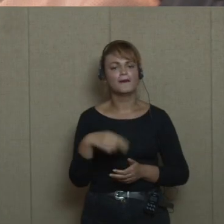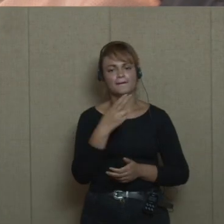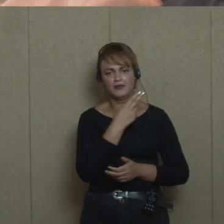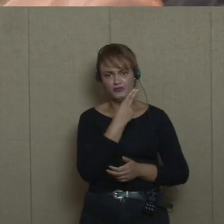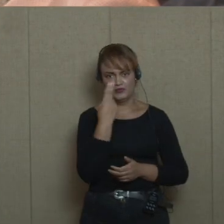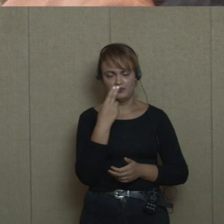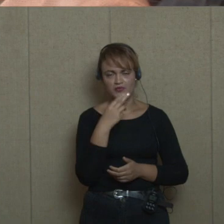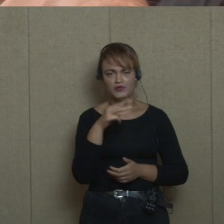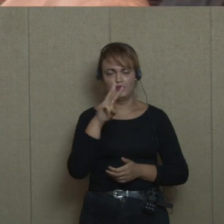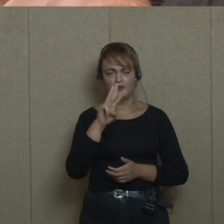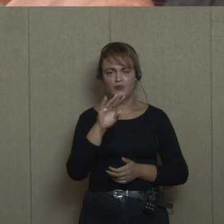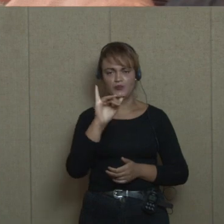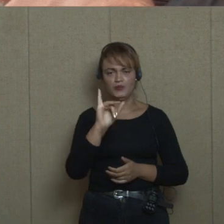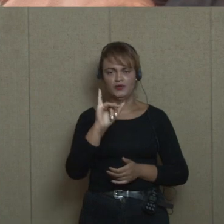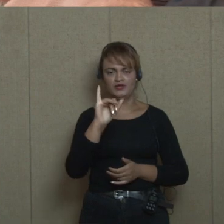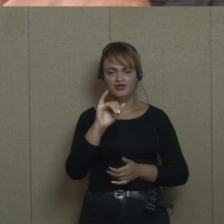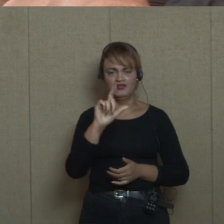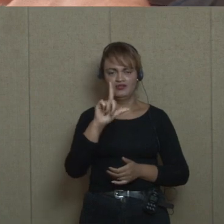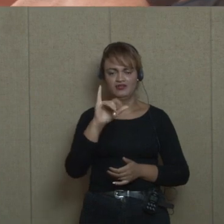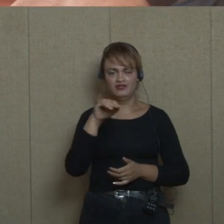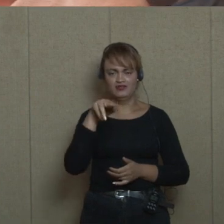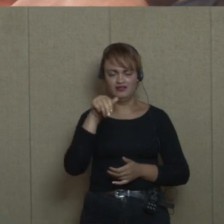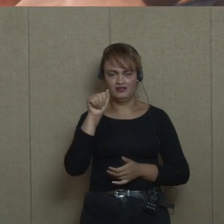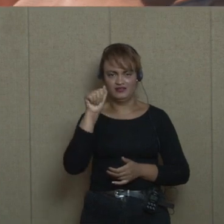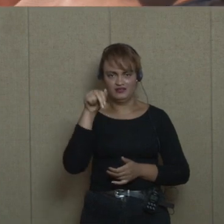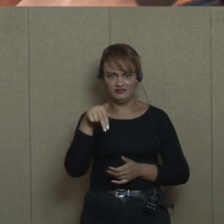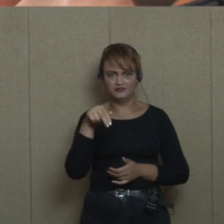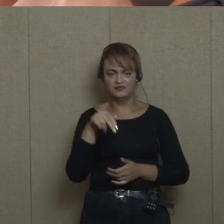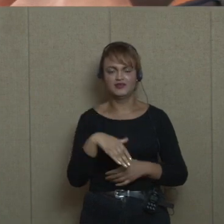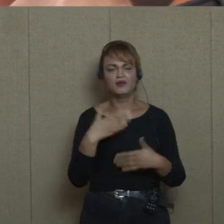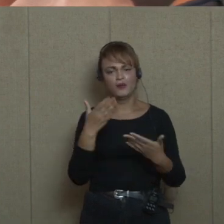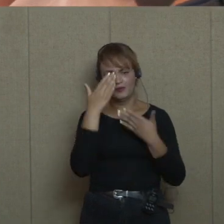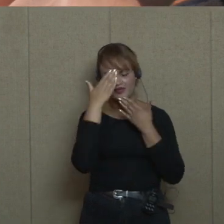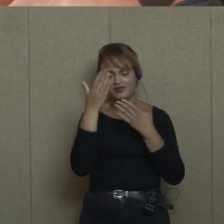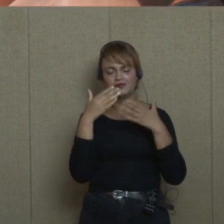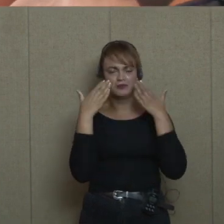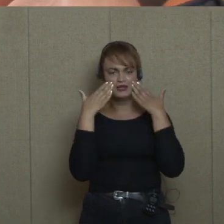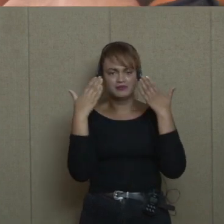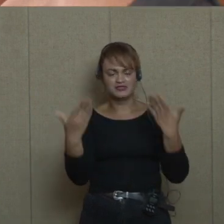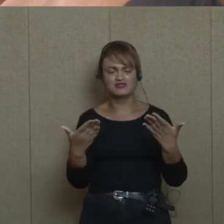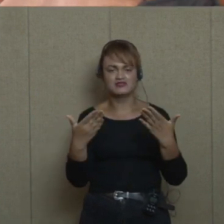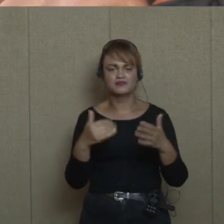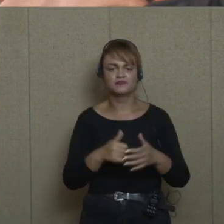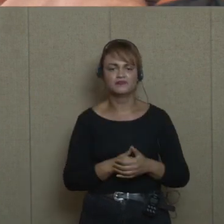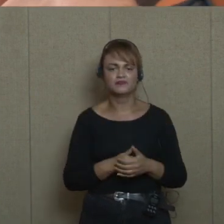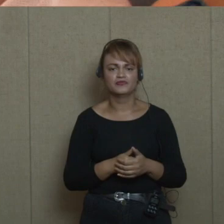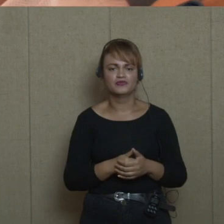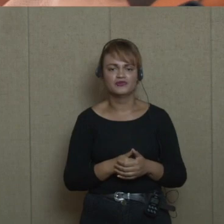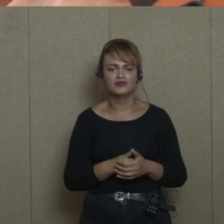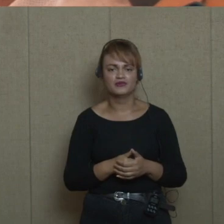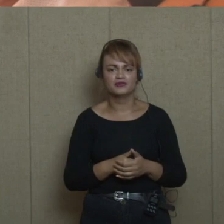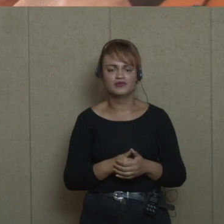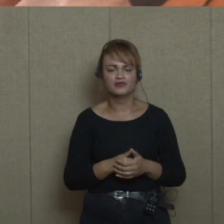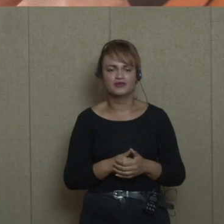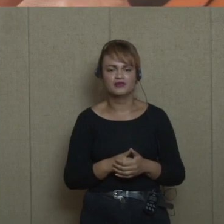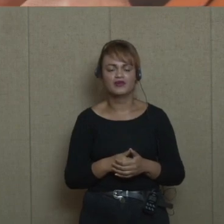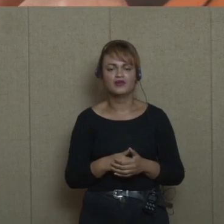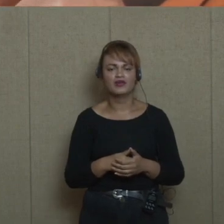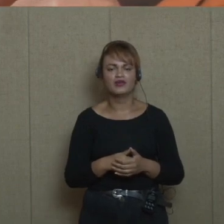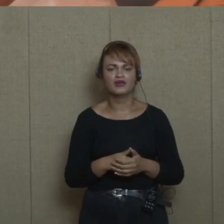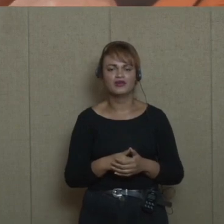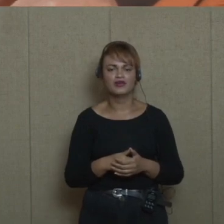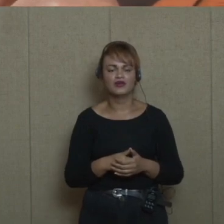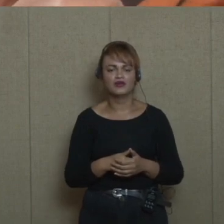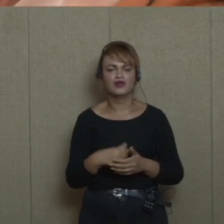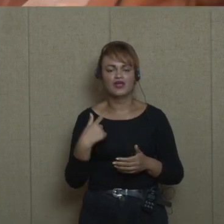Uriah. Thank you for this lecture. I'm also a trainee at the EU delegation, but I'm also a master's student in European